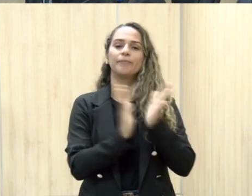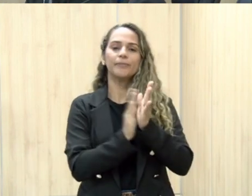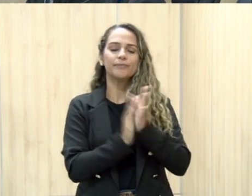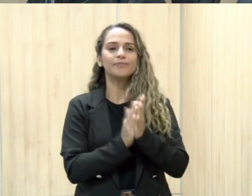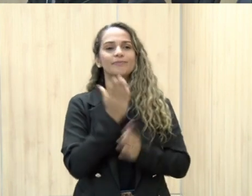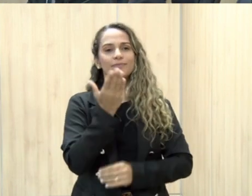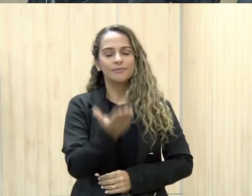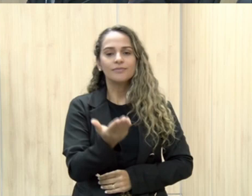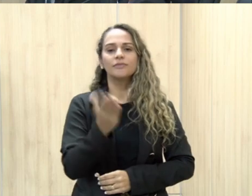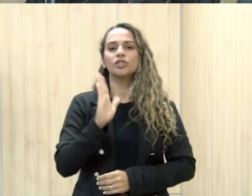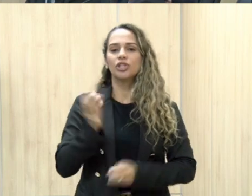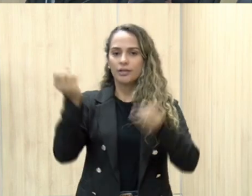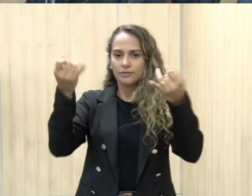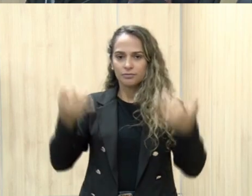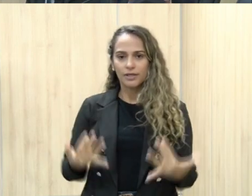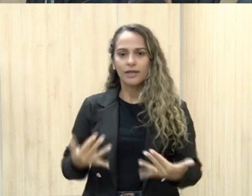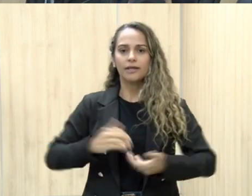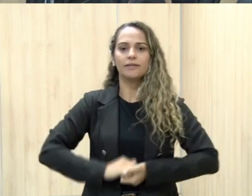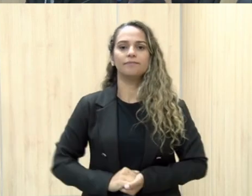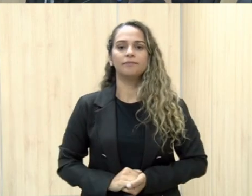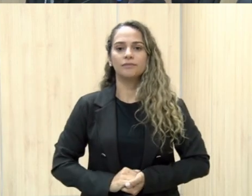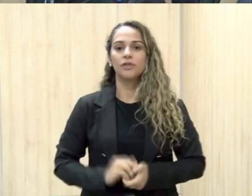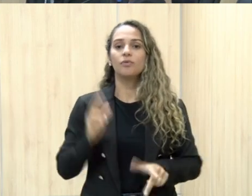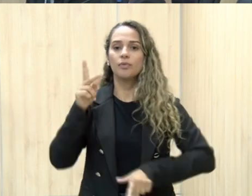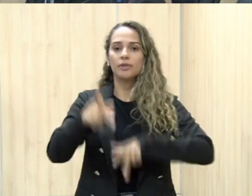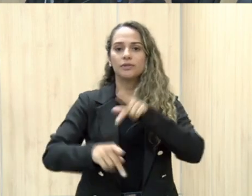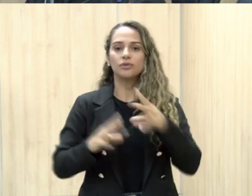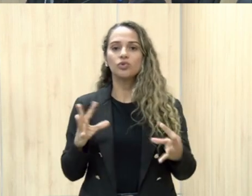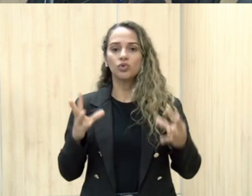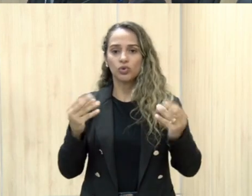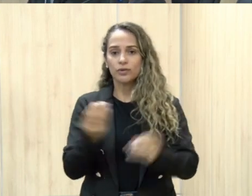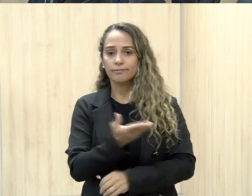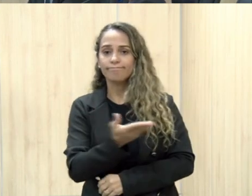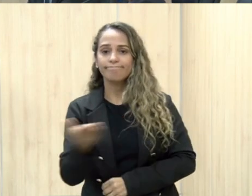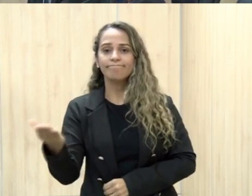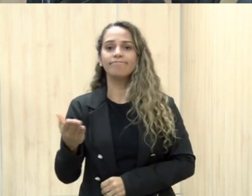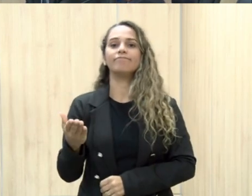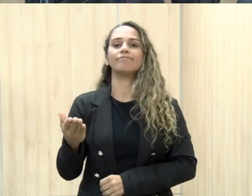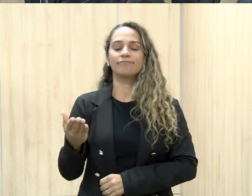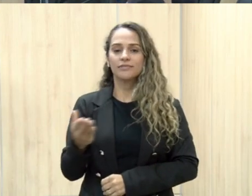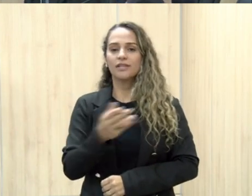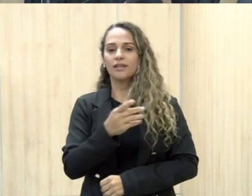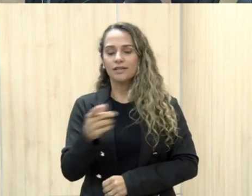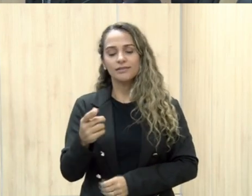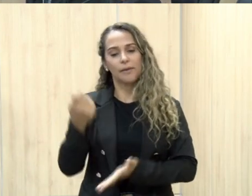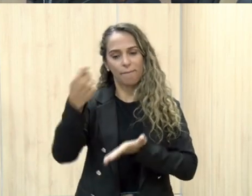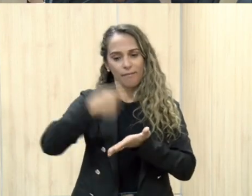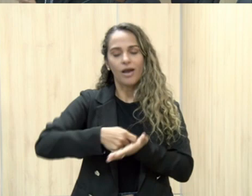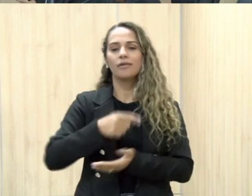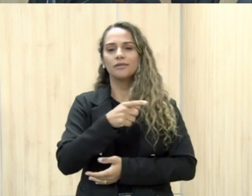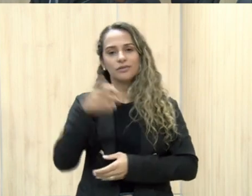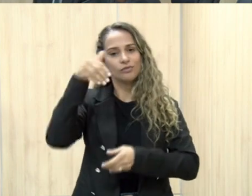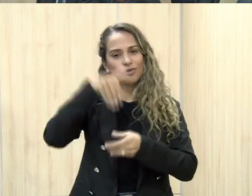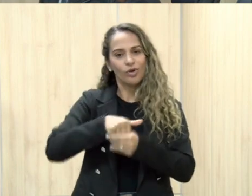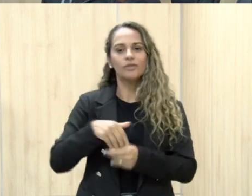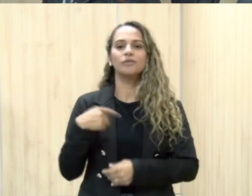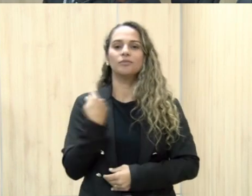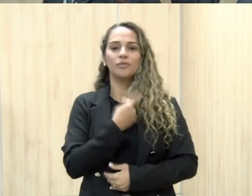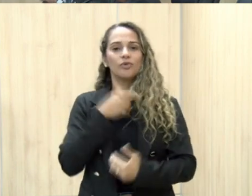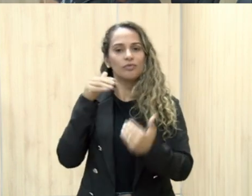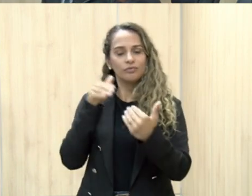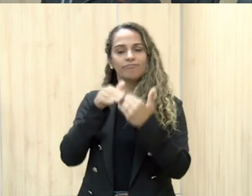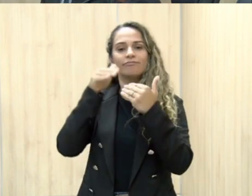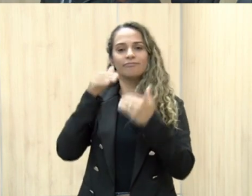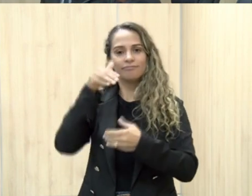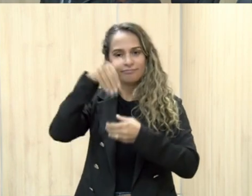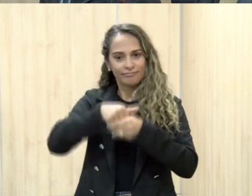feito esses esclarecimento a população quem é quem de fato é o nosso patrão meu voto assim permite-me Presidente